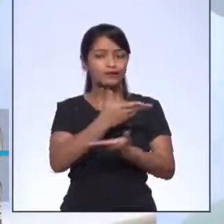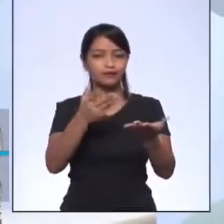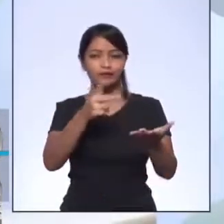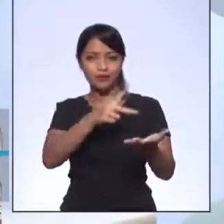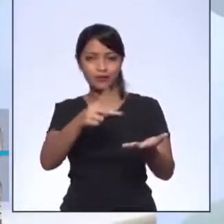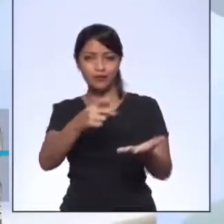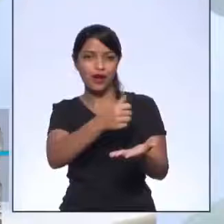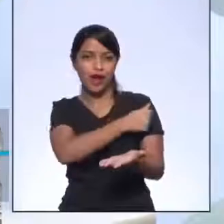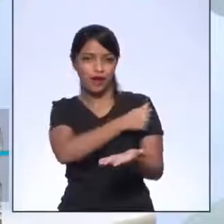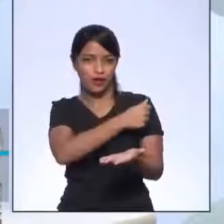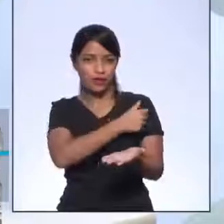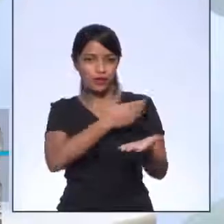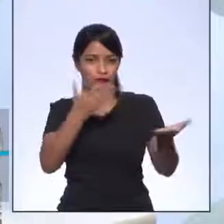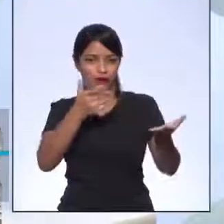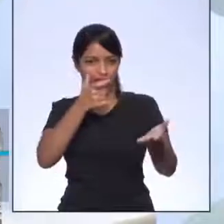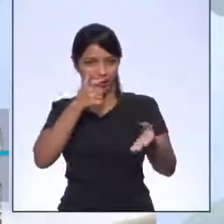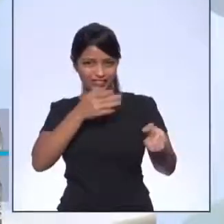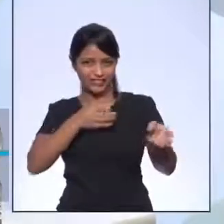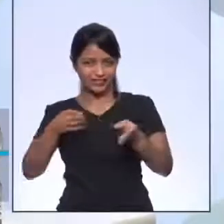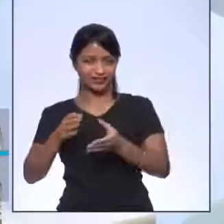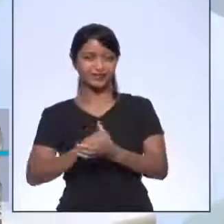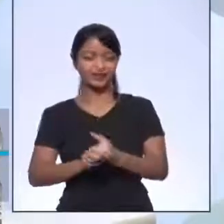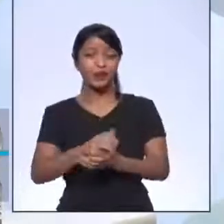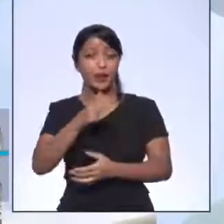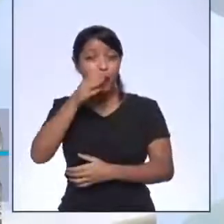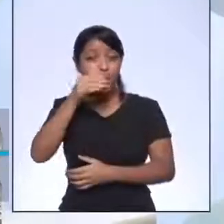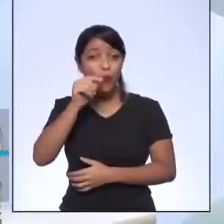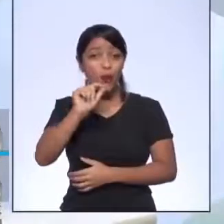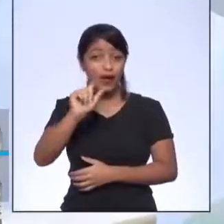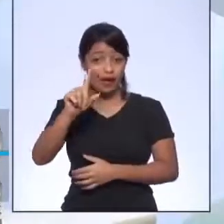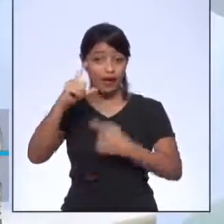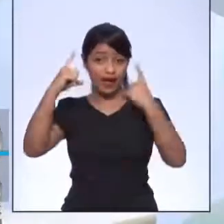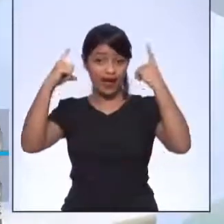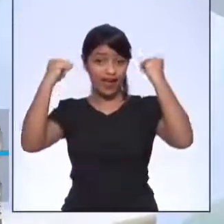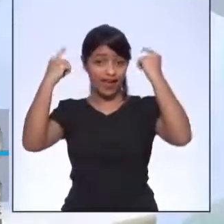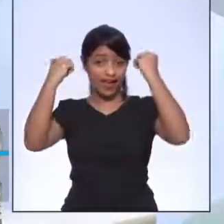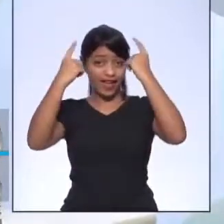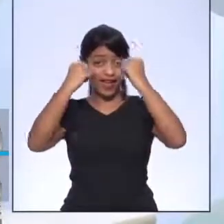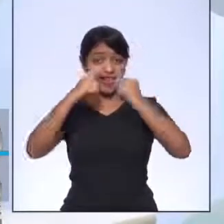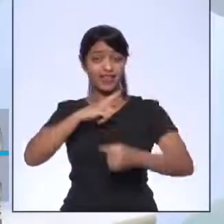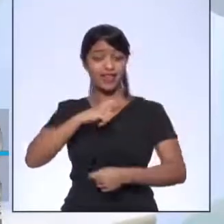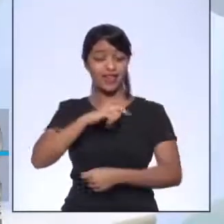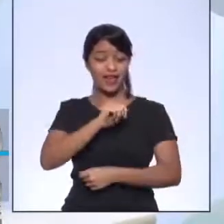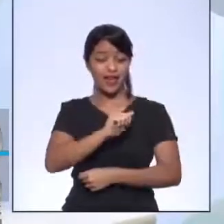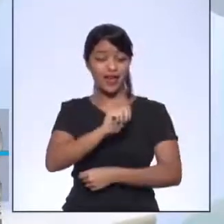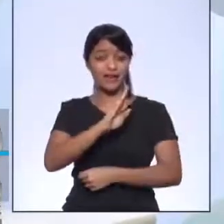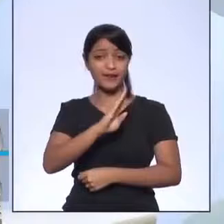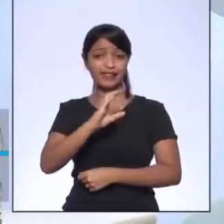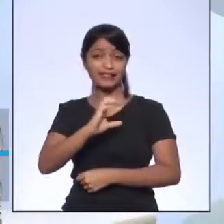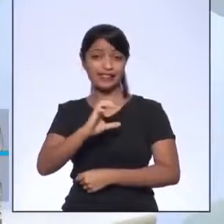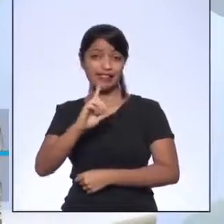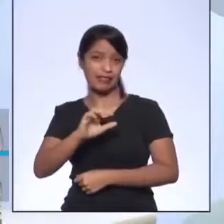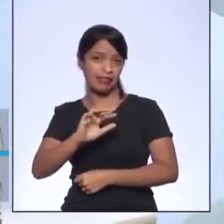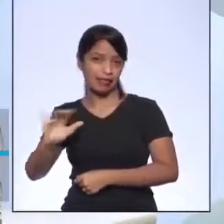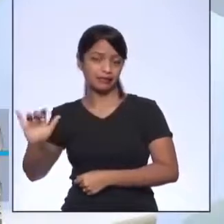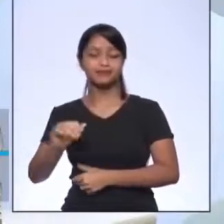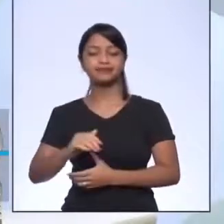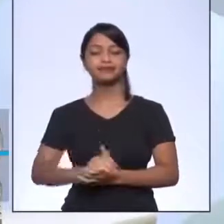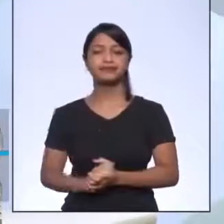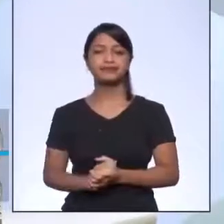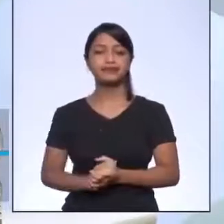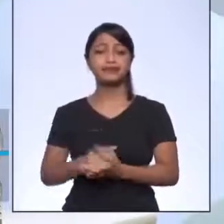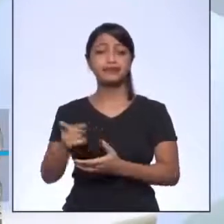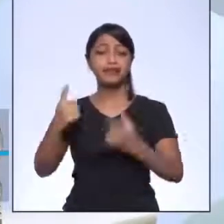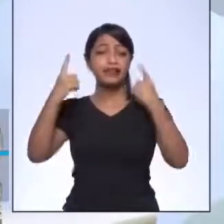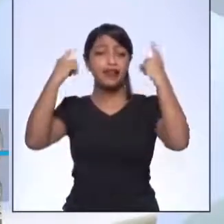acompanhando, da língua grega. Um exemplo, alfabeto. Qual é a primeira letra do alfabeto hebraico? Do